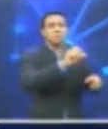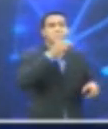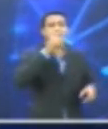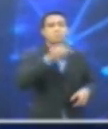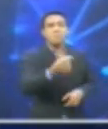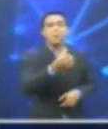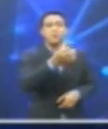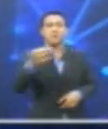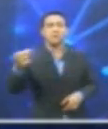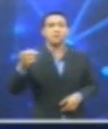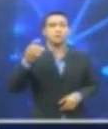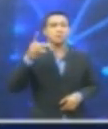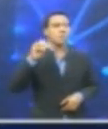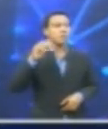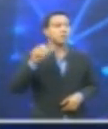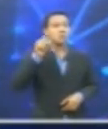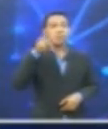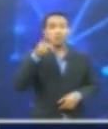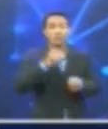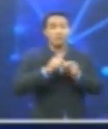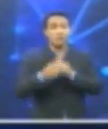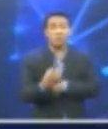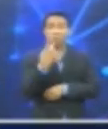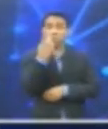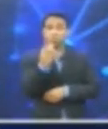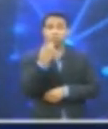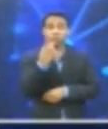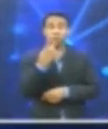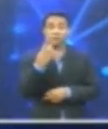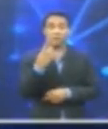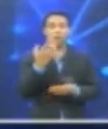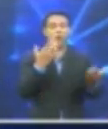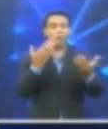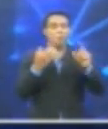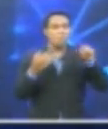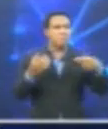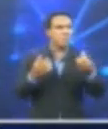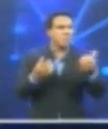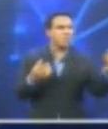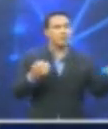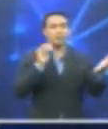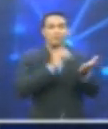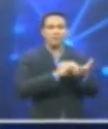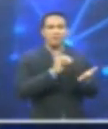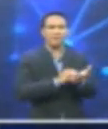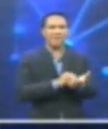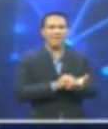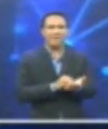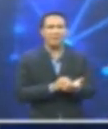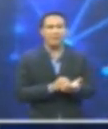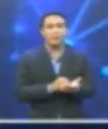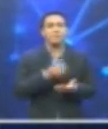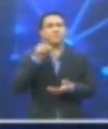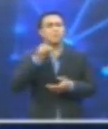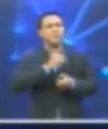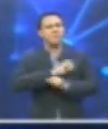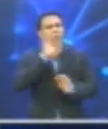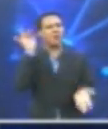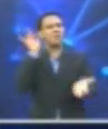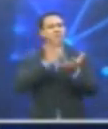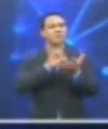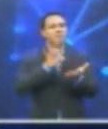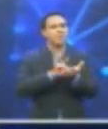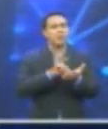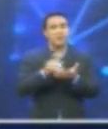e o senhor só perfurou um, numa propriedade privada, aqui, muito perto do Agreste. Ou seja, o senhor é claramente, sem